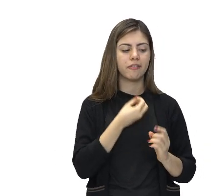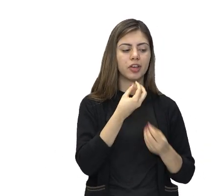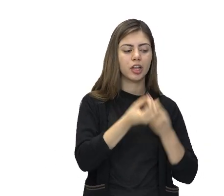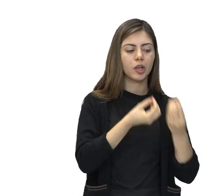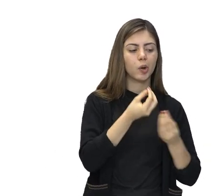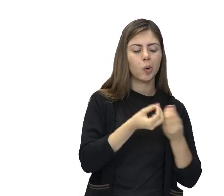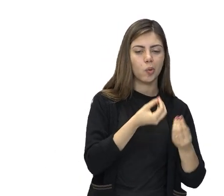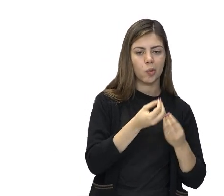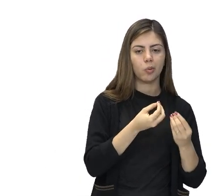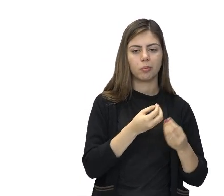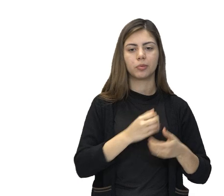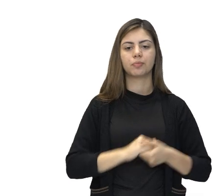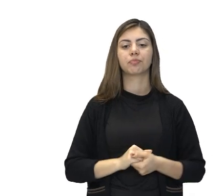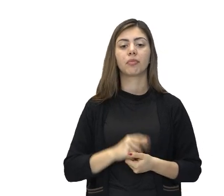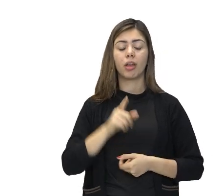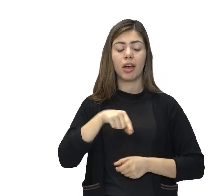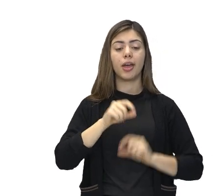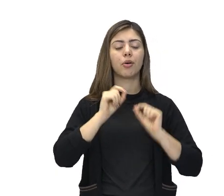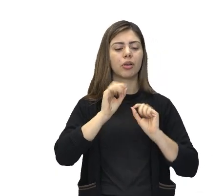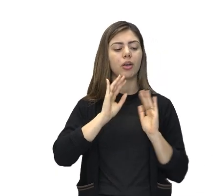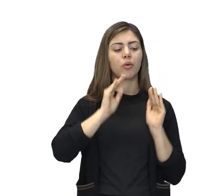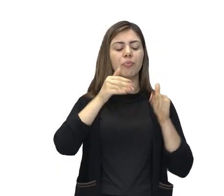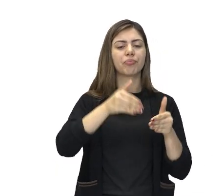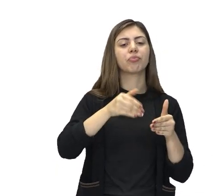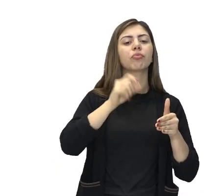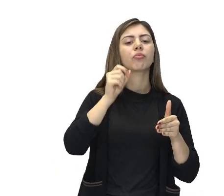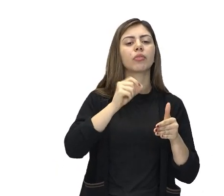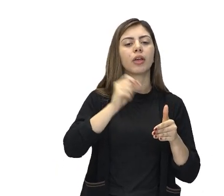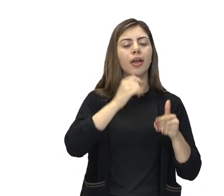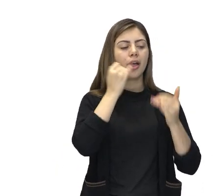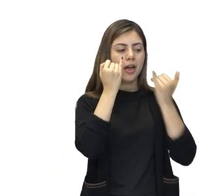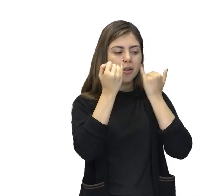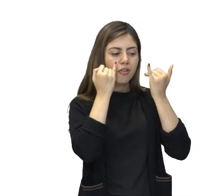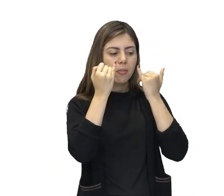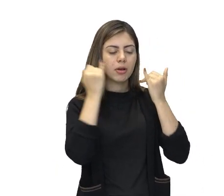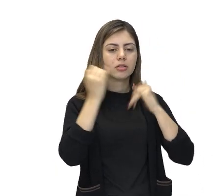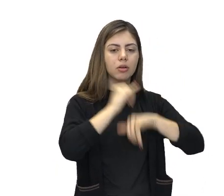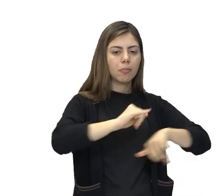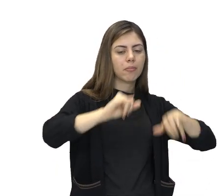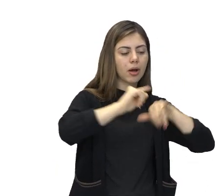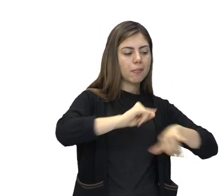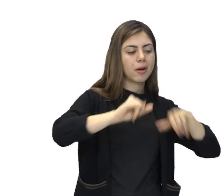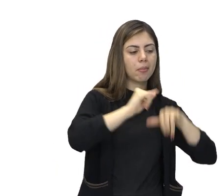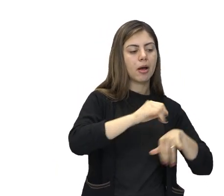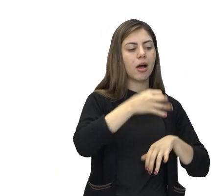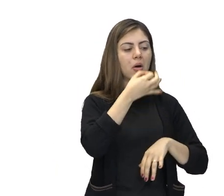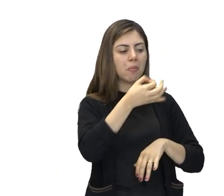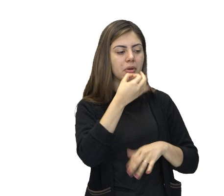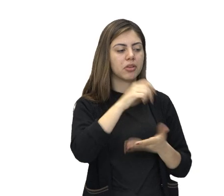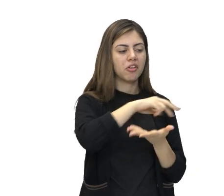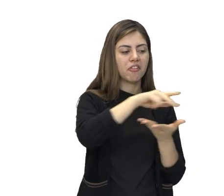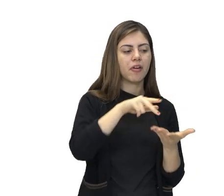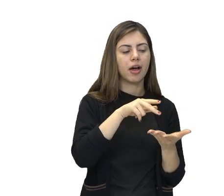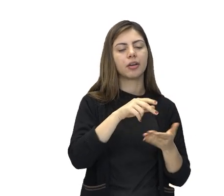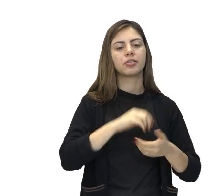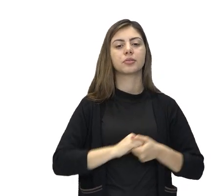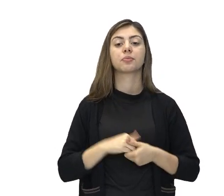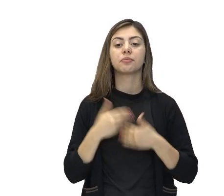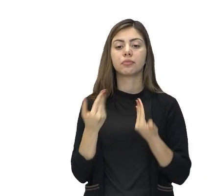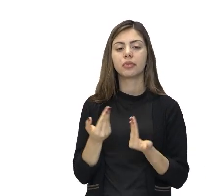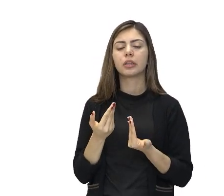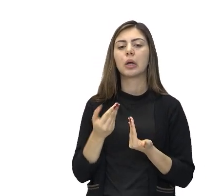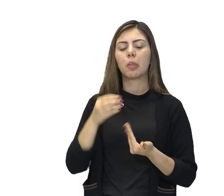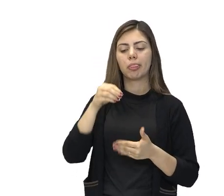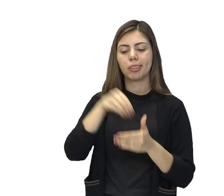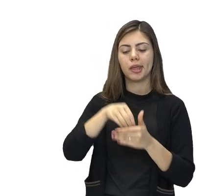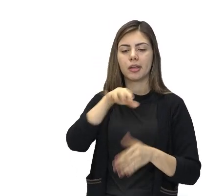sob o aspecto de informar, noticiar, anunciar e opinar. Significa dizer, então, que dentro